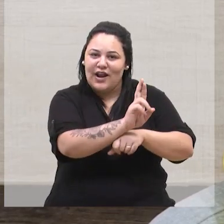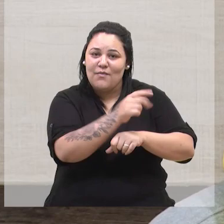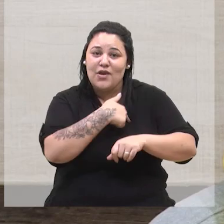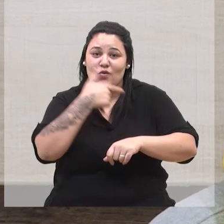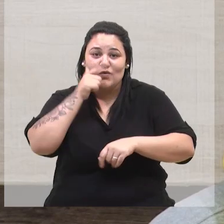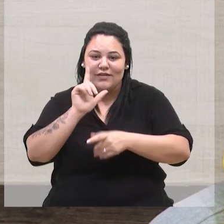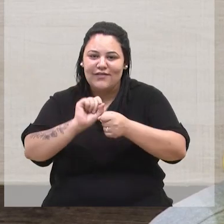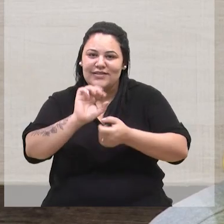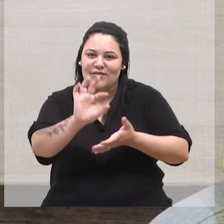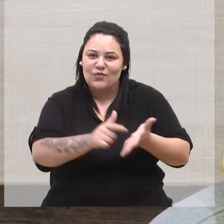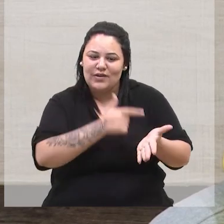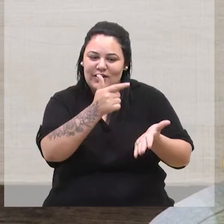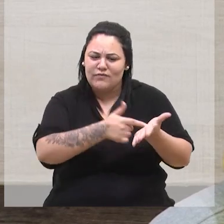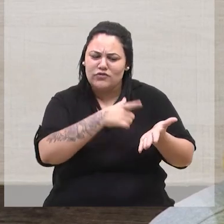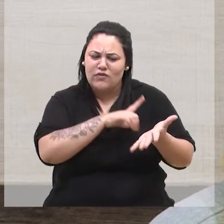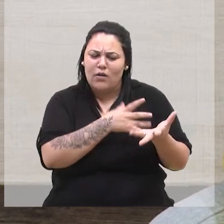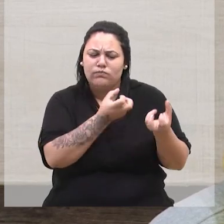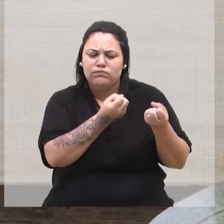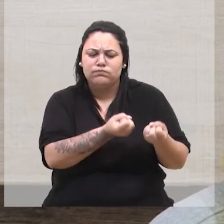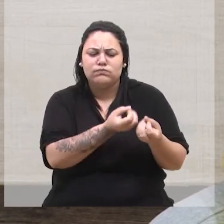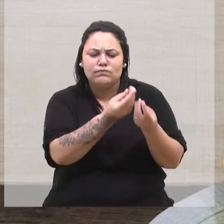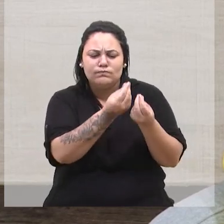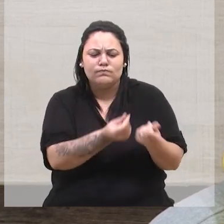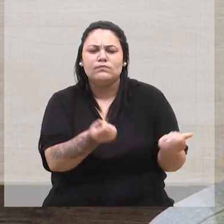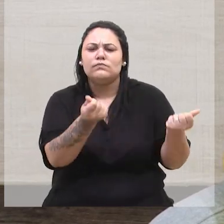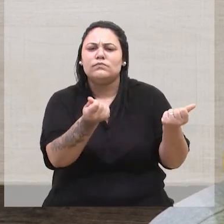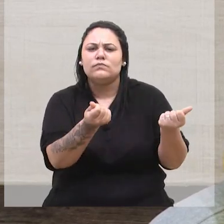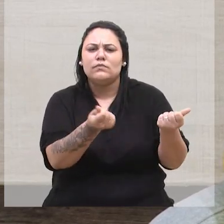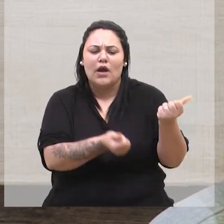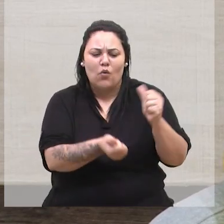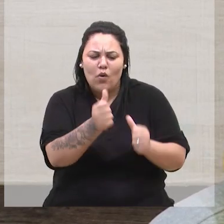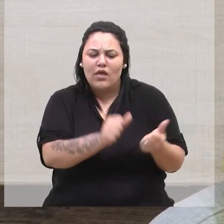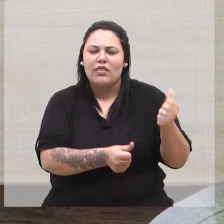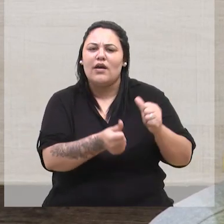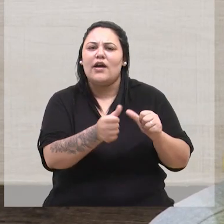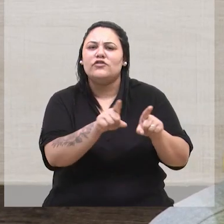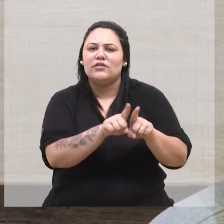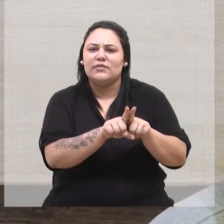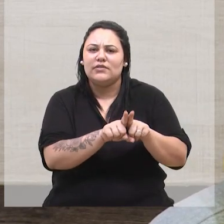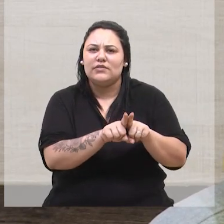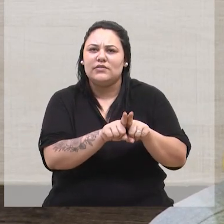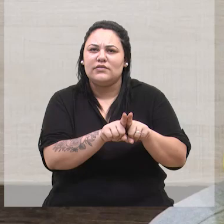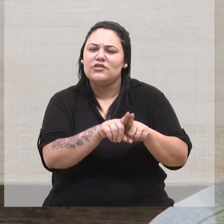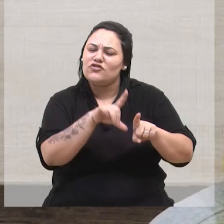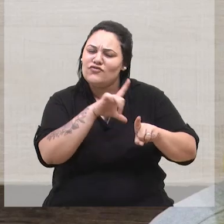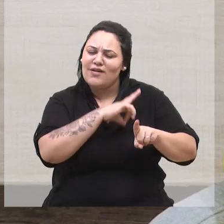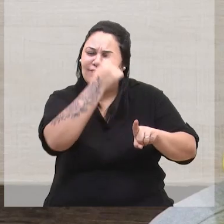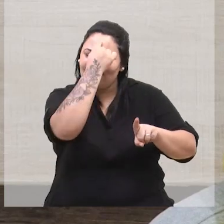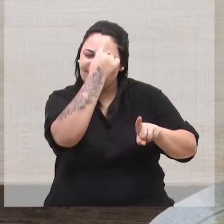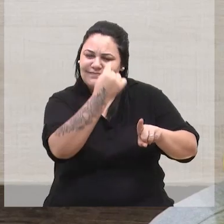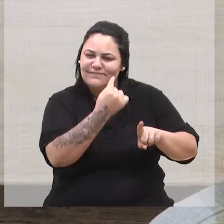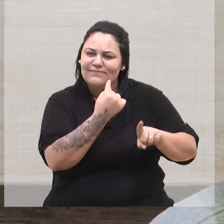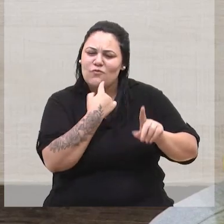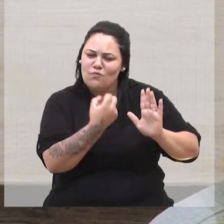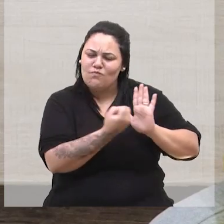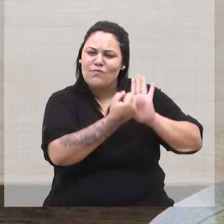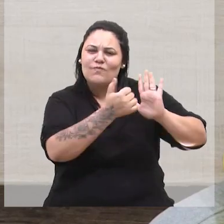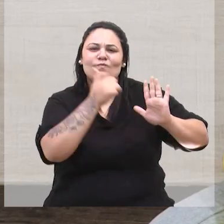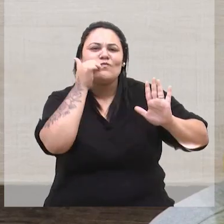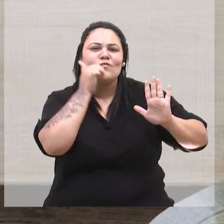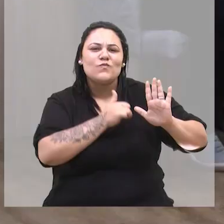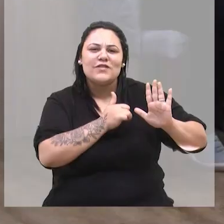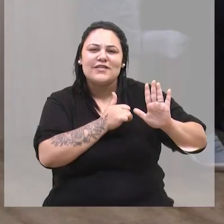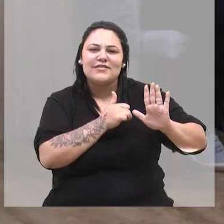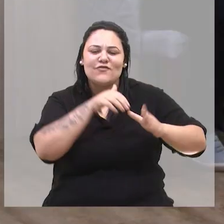tivesse a consistência, a qualidade e a identidade das mulheres que foram eleitas